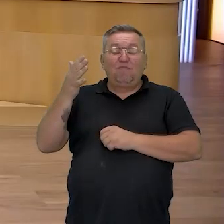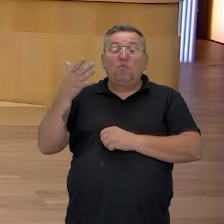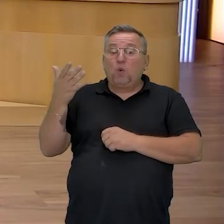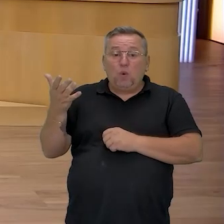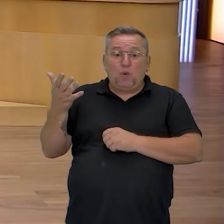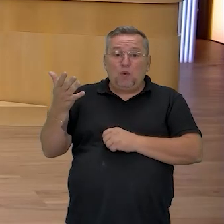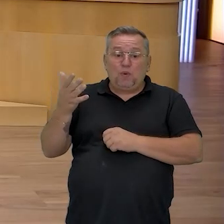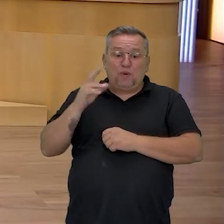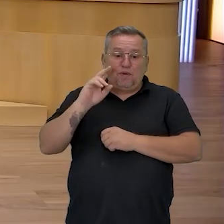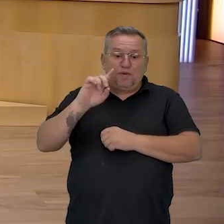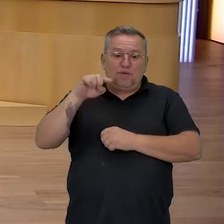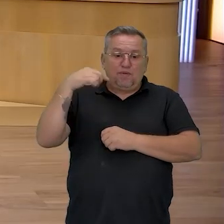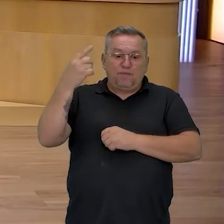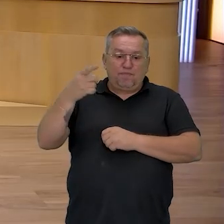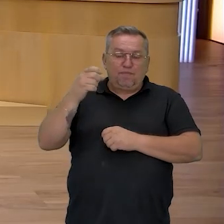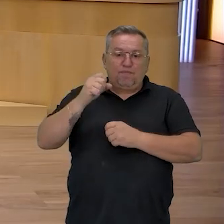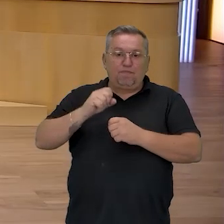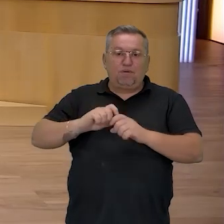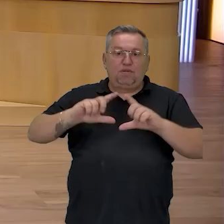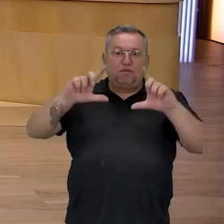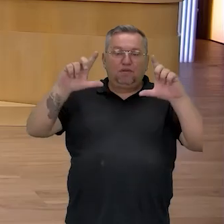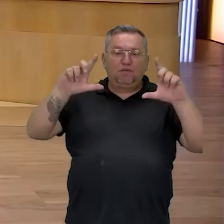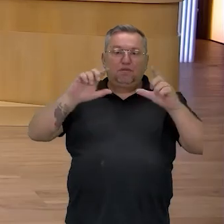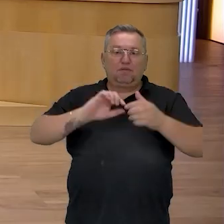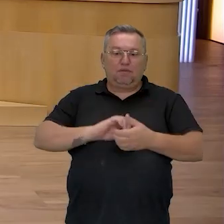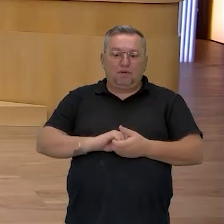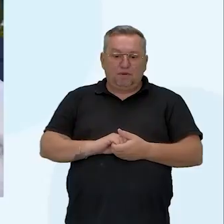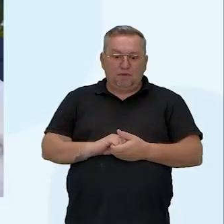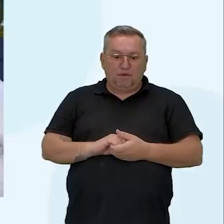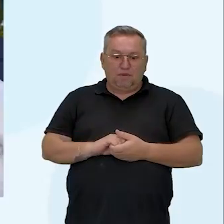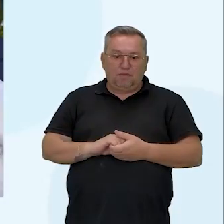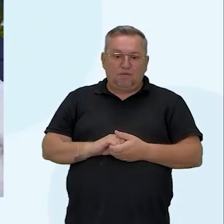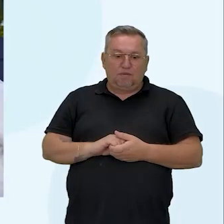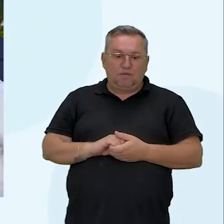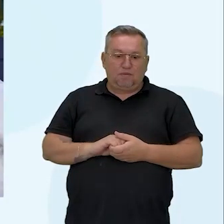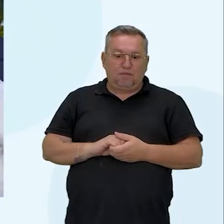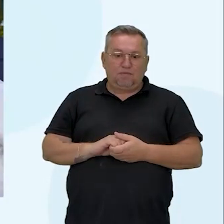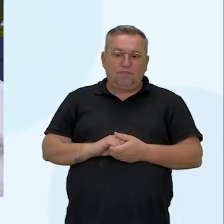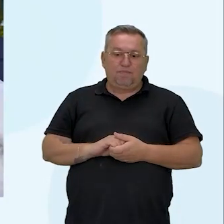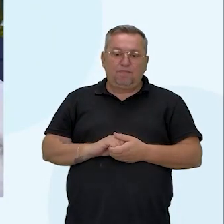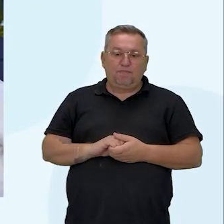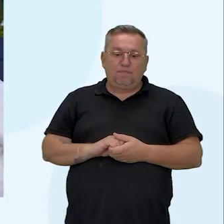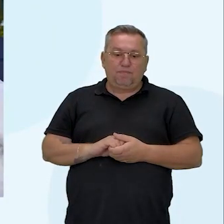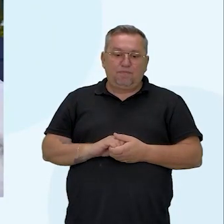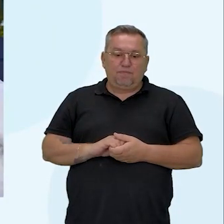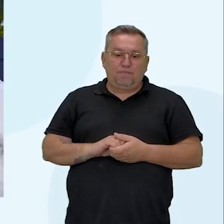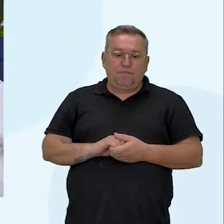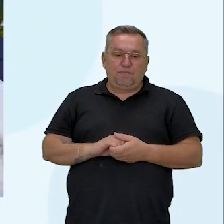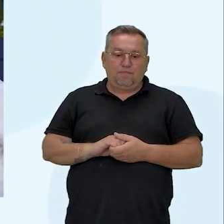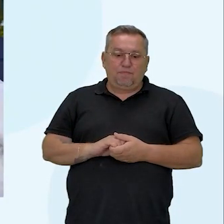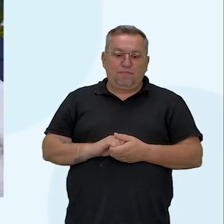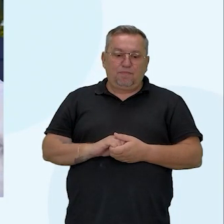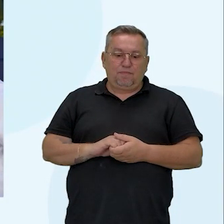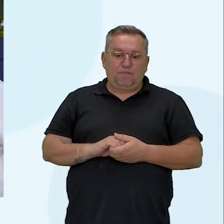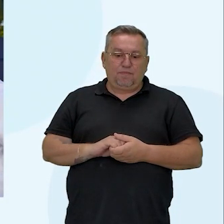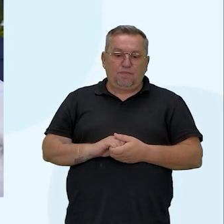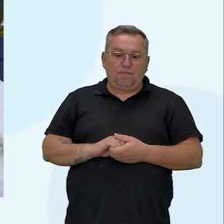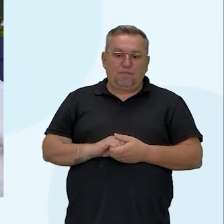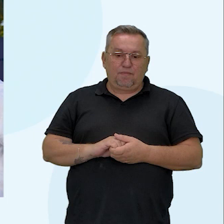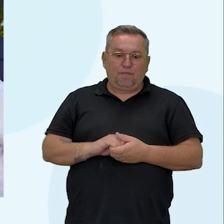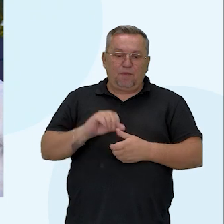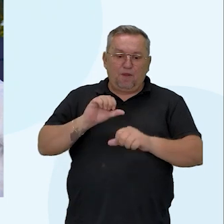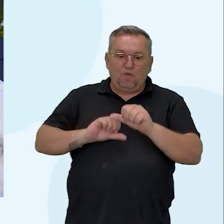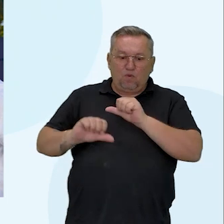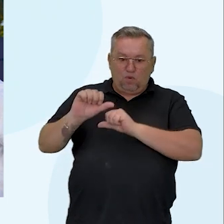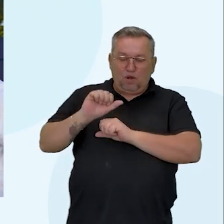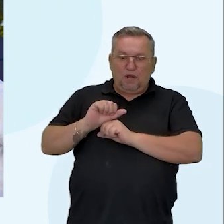A gente vai ver no próximo slide, porque a gente vai interagir de novo. Bota no LED, olha lá. E vou trocar o você pela Mafê